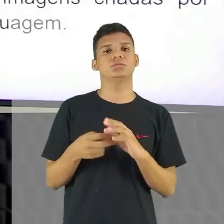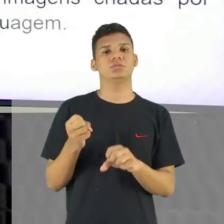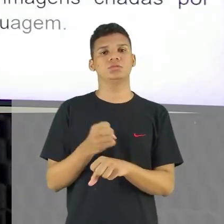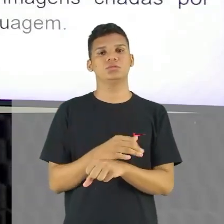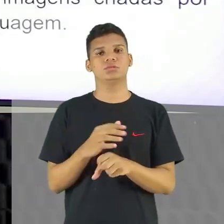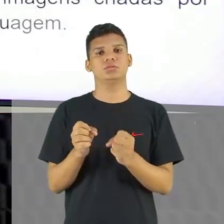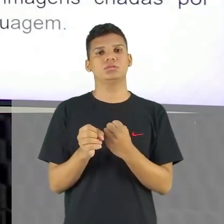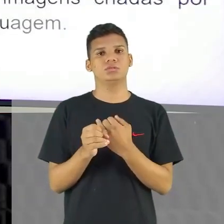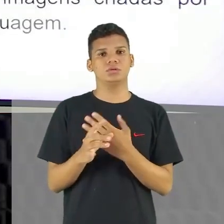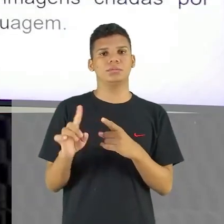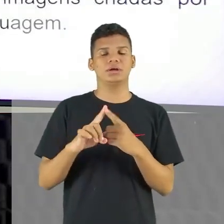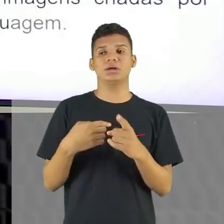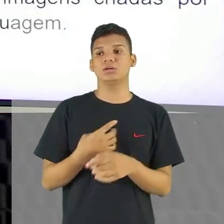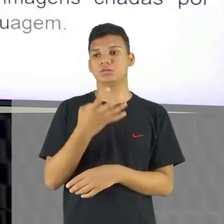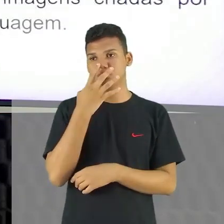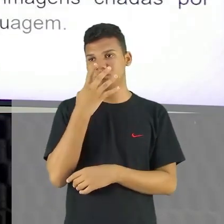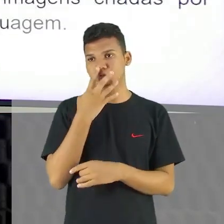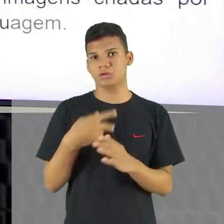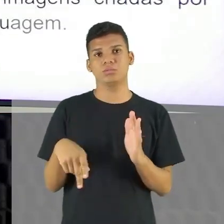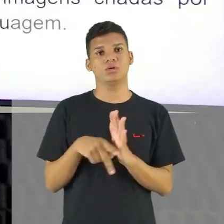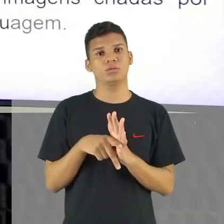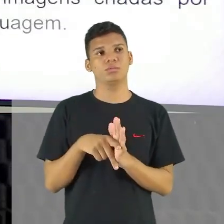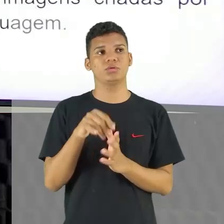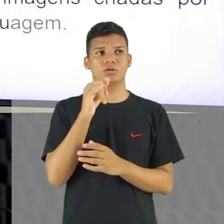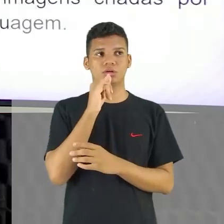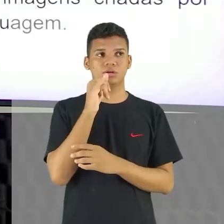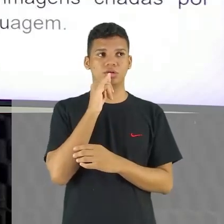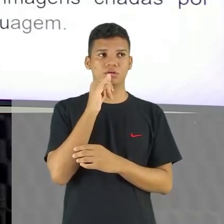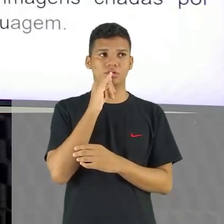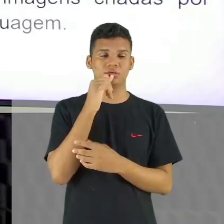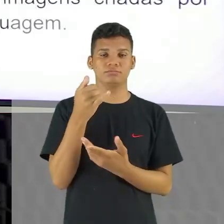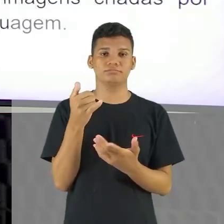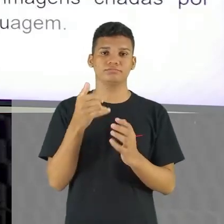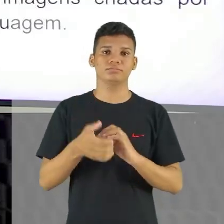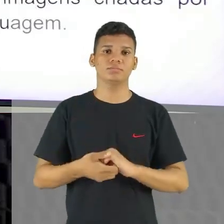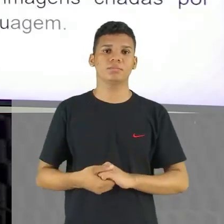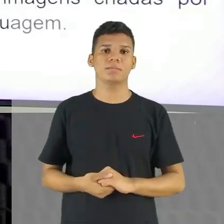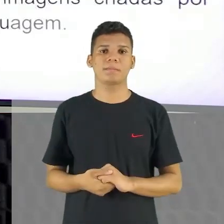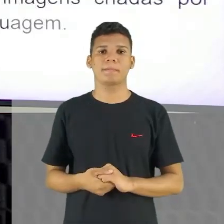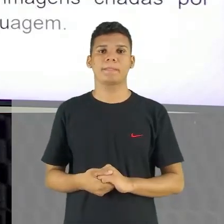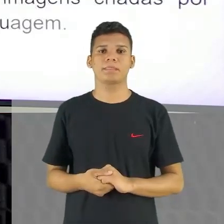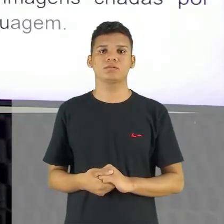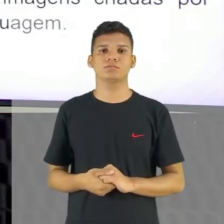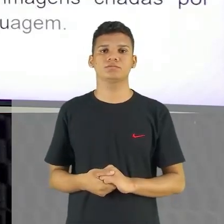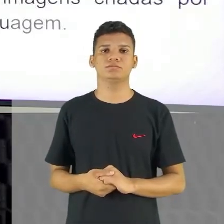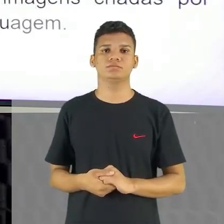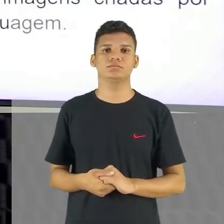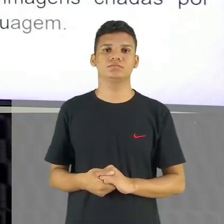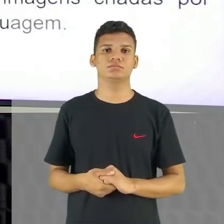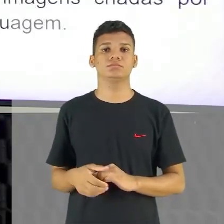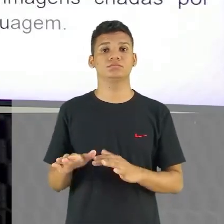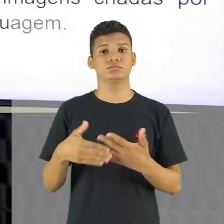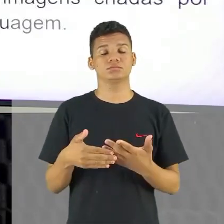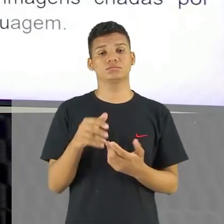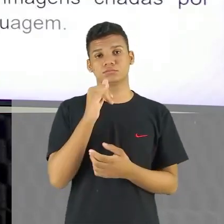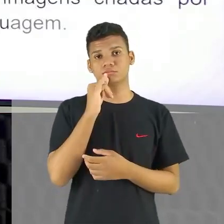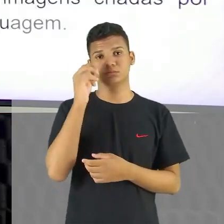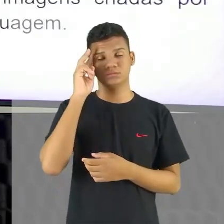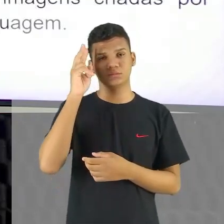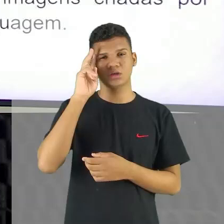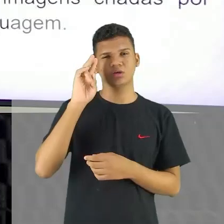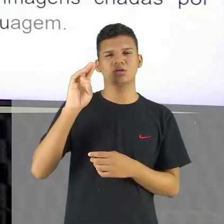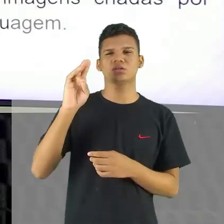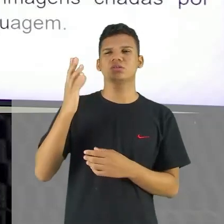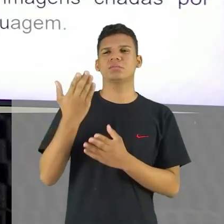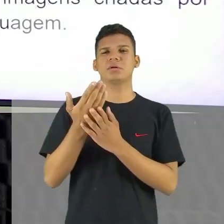parte da observação do real. A Inconfidência Mineira é real. Por meio de lembranças de outras